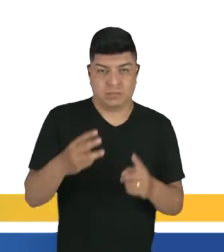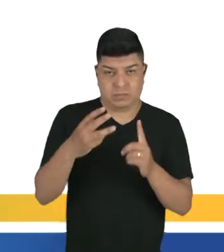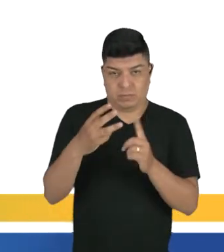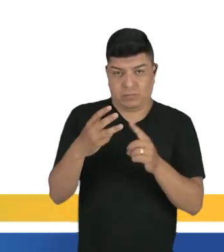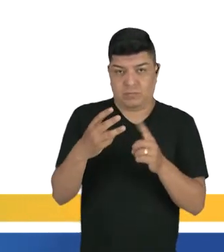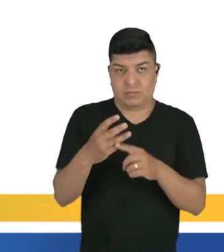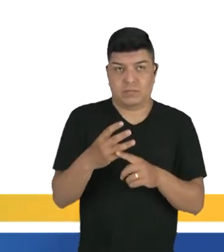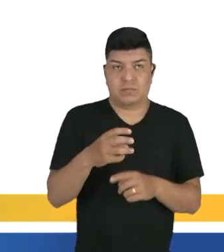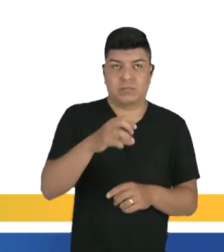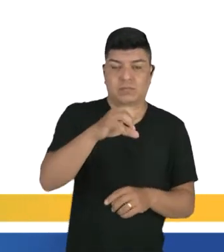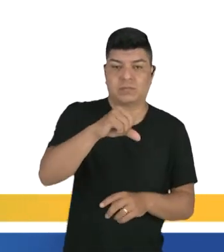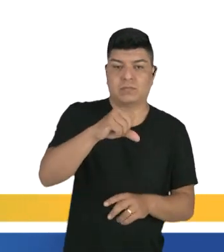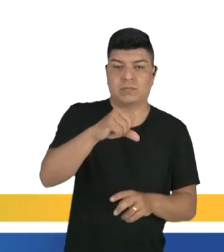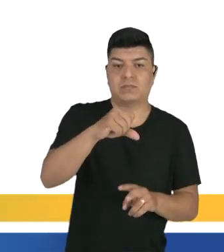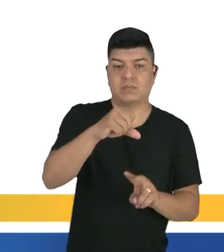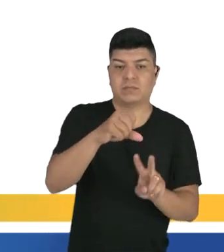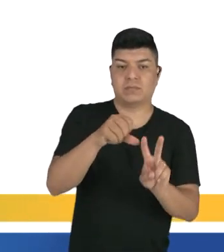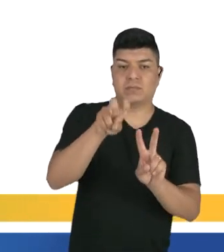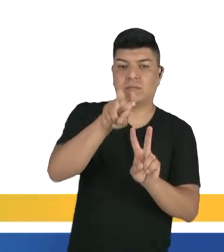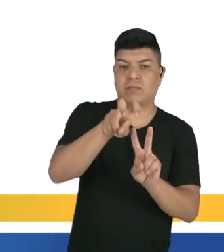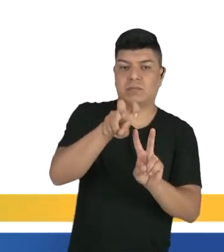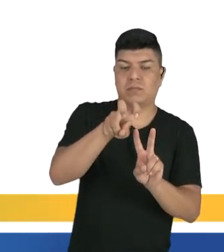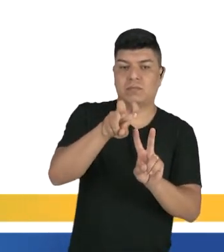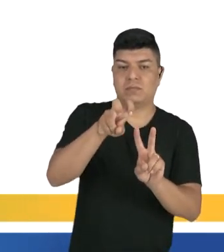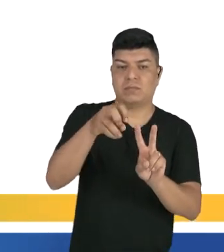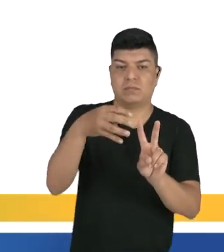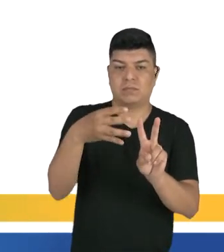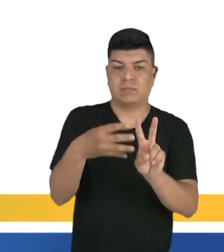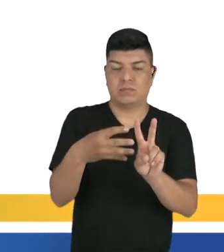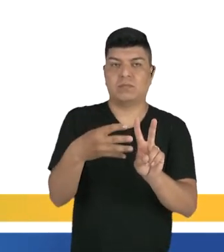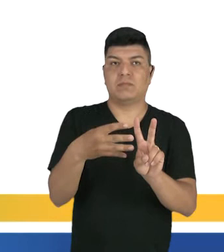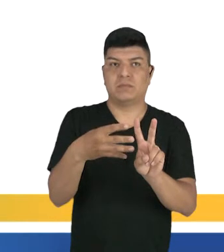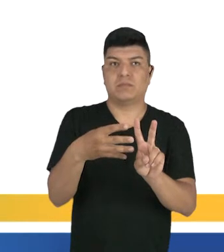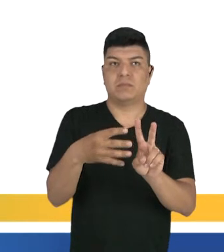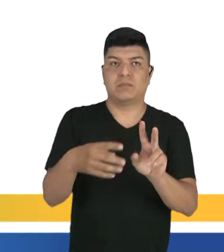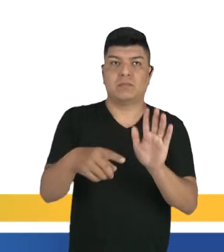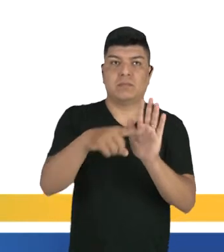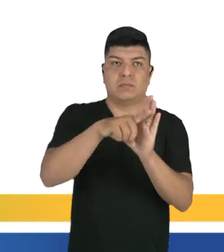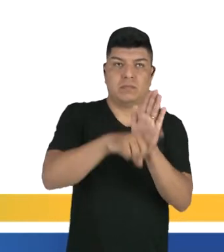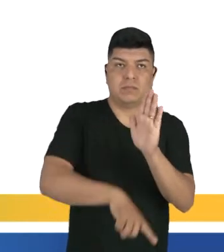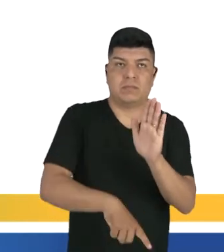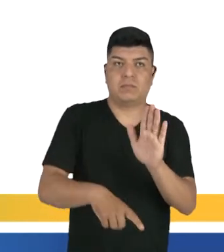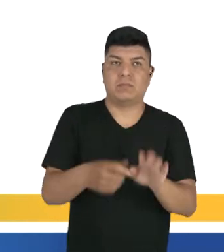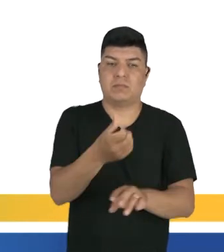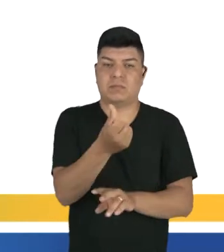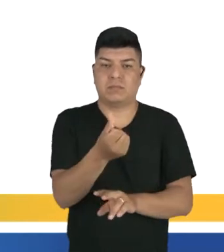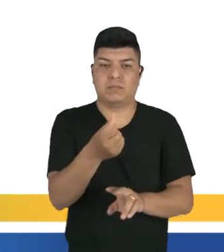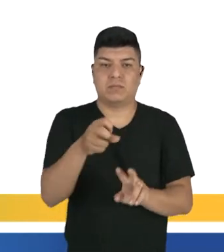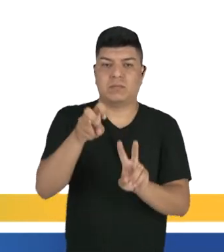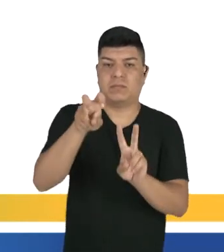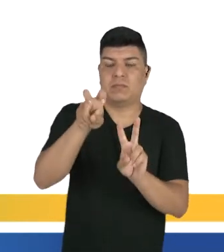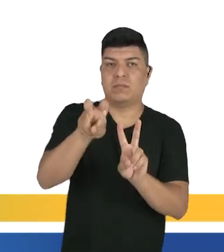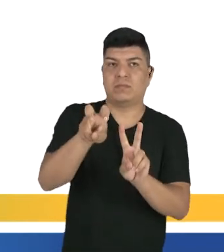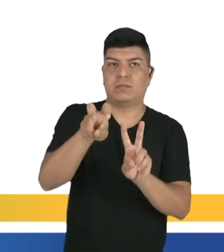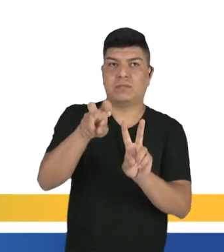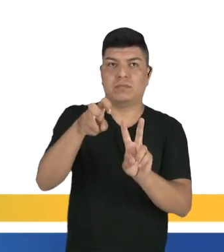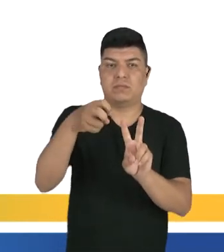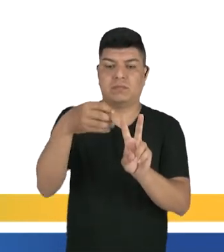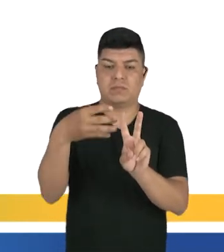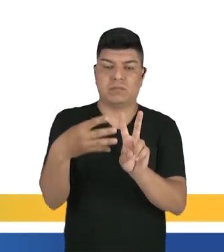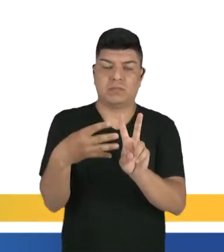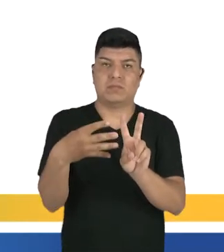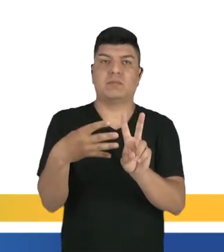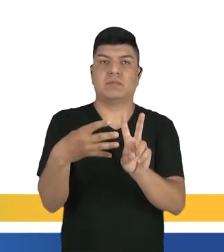Terceiro caso, 9 raiz quinta de 4 menos 6 raiz quinta de 4. A mesma ideia, coloca a raiz quinta de